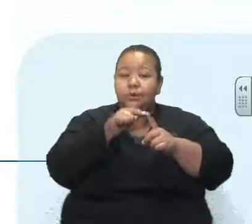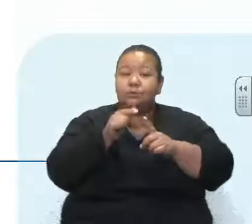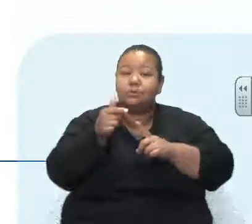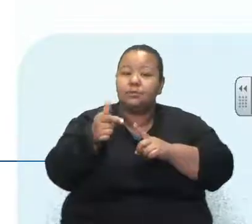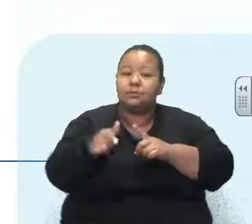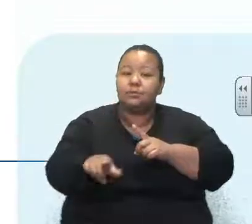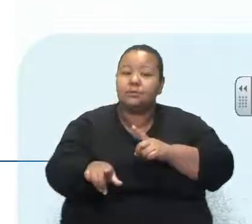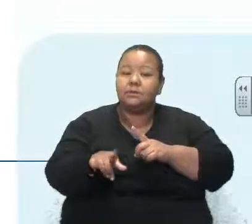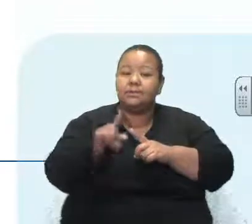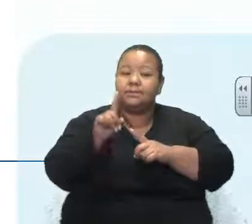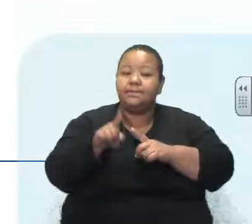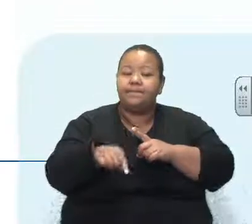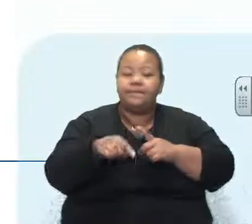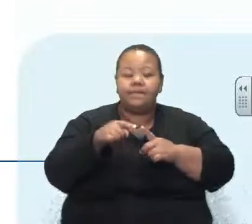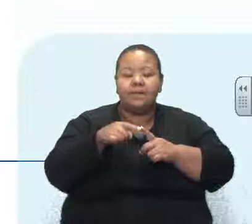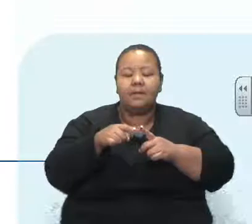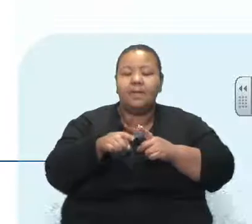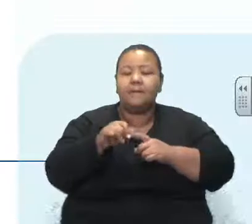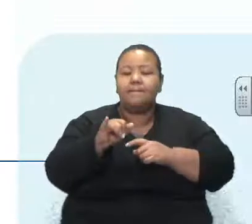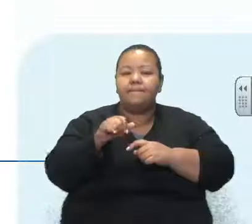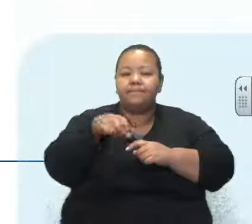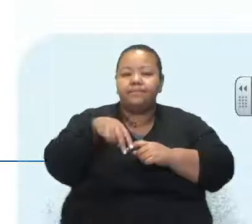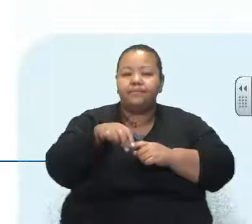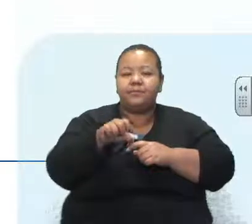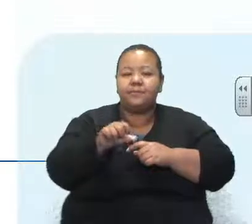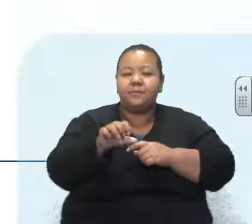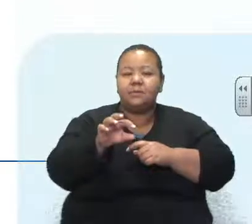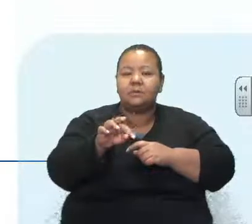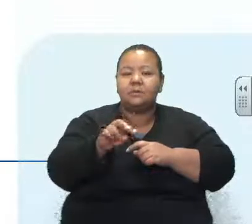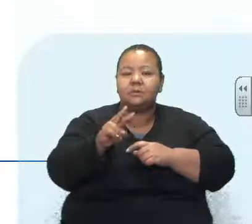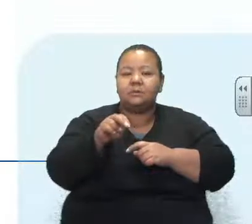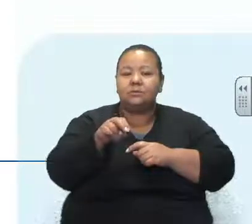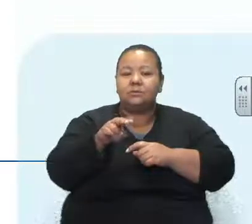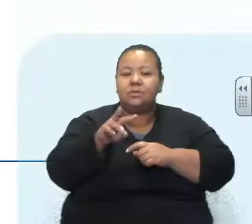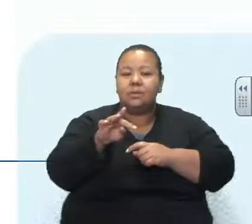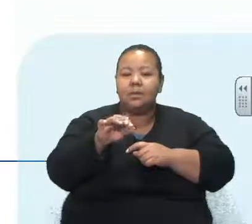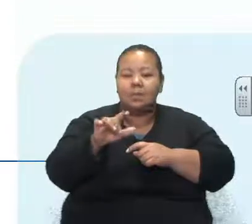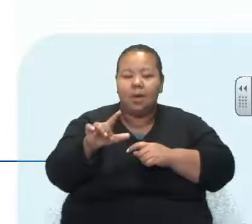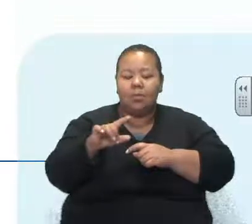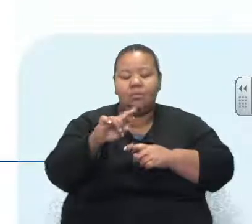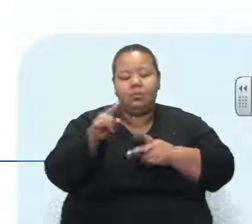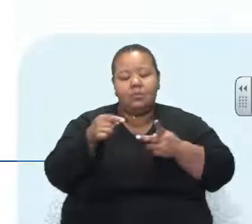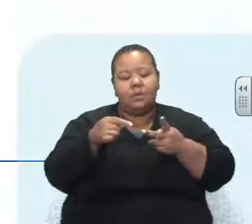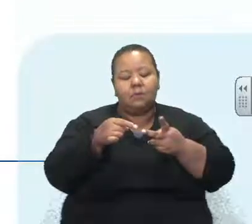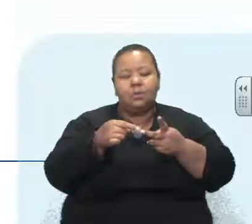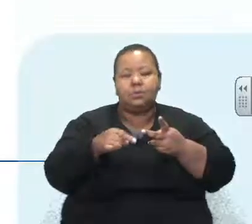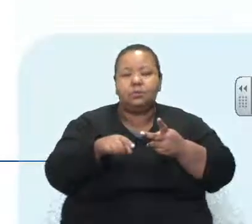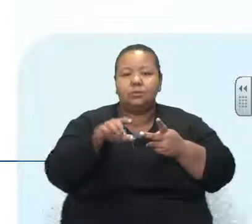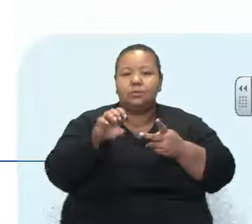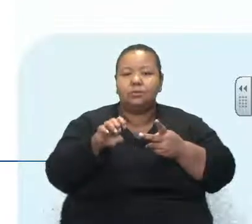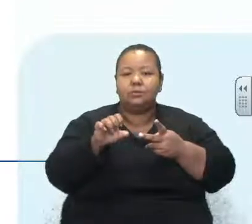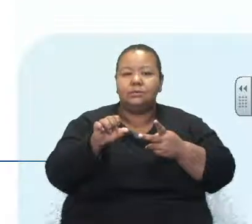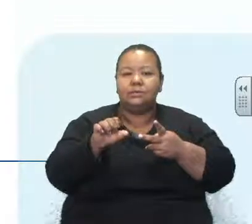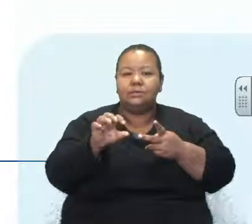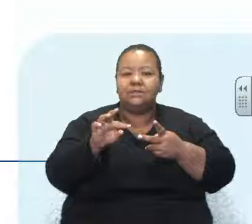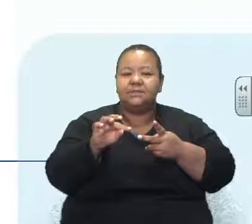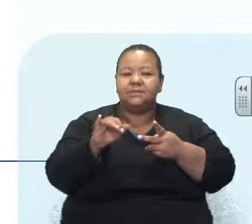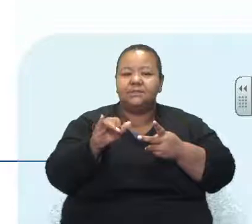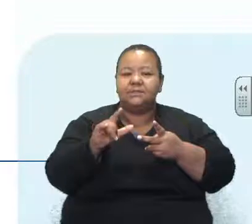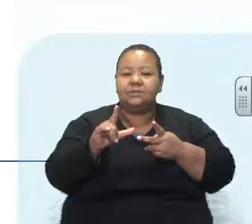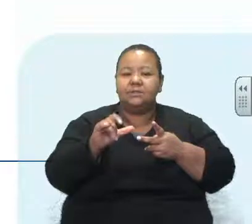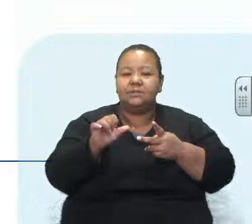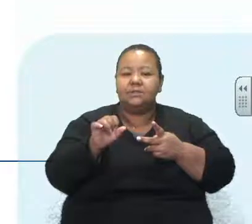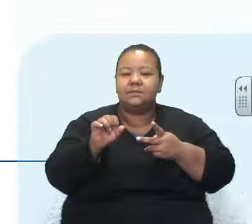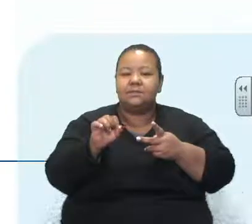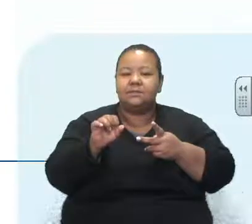é o instrumental, é um instrumento que você está utilizando. O estilístico, ele já está mais o estilo de gerência daquele